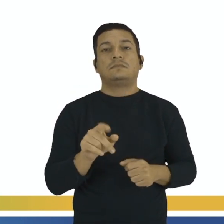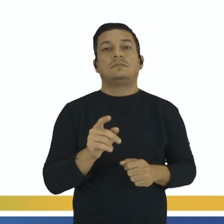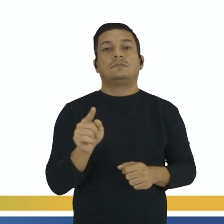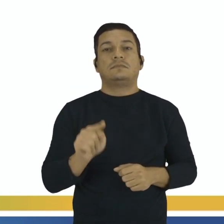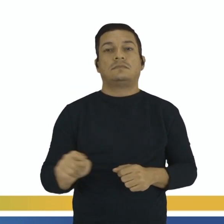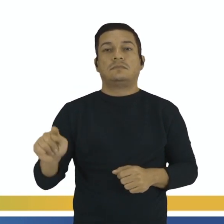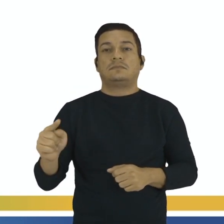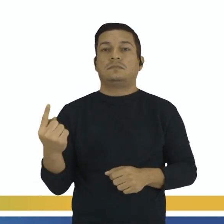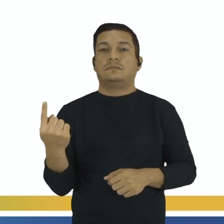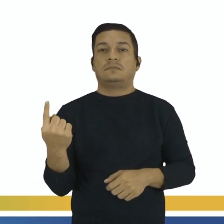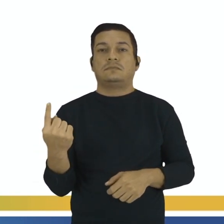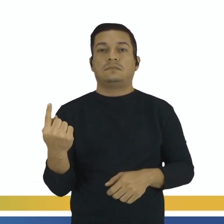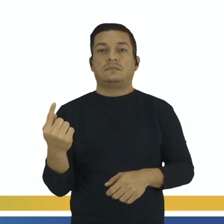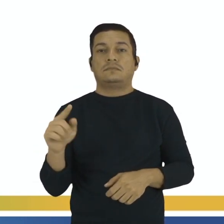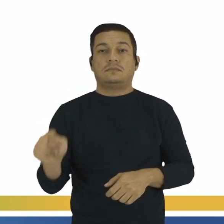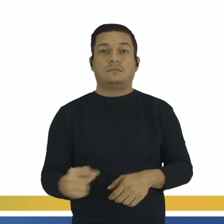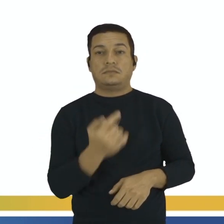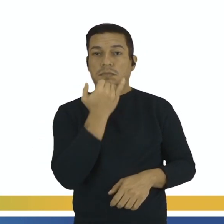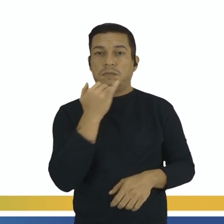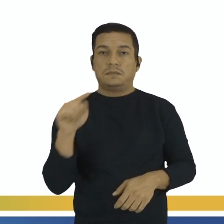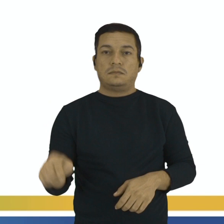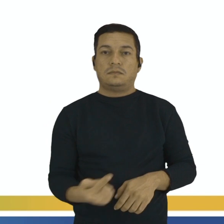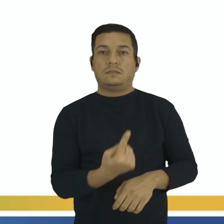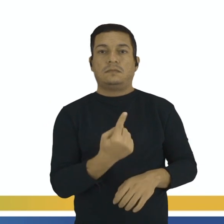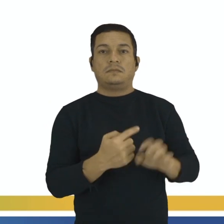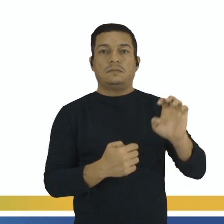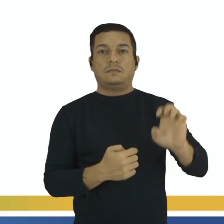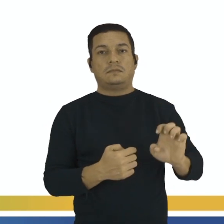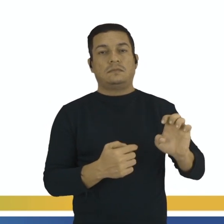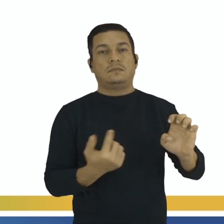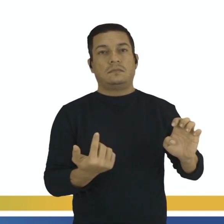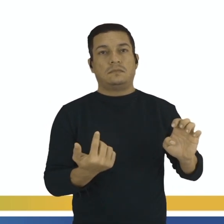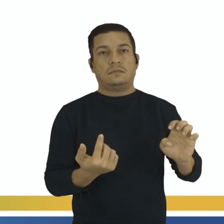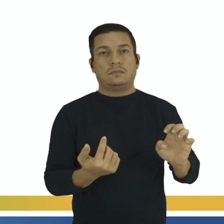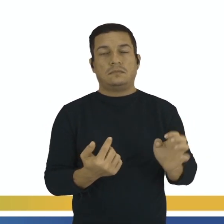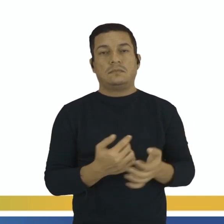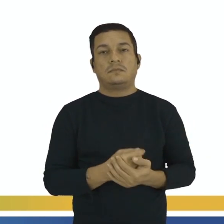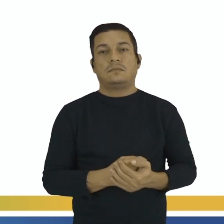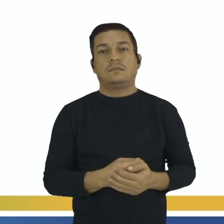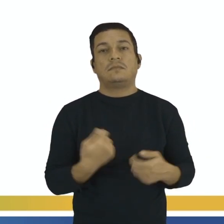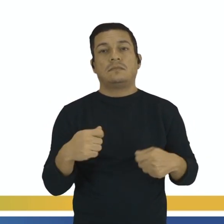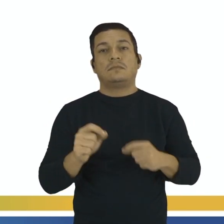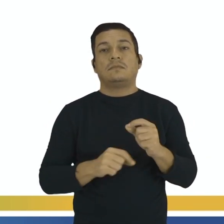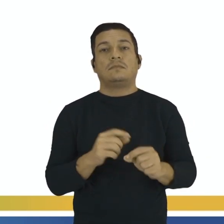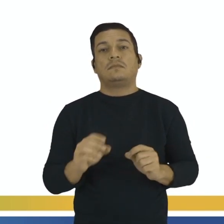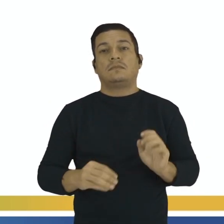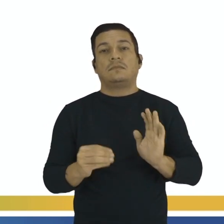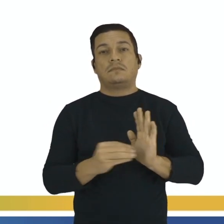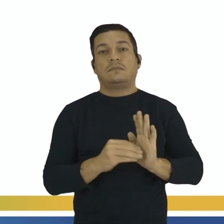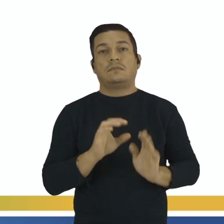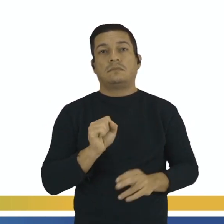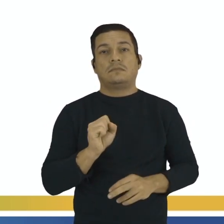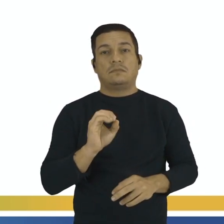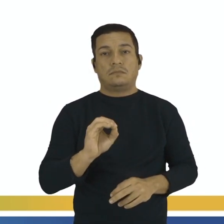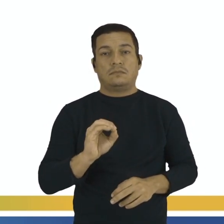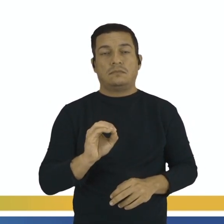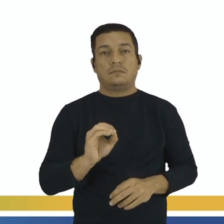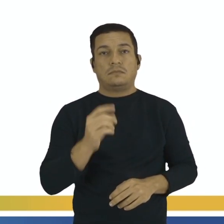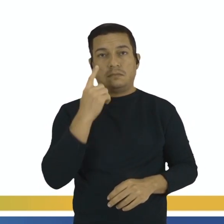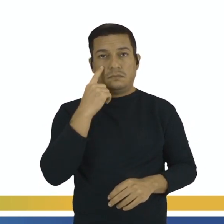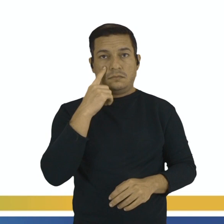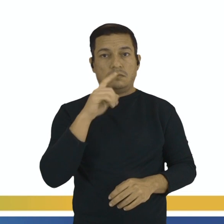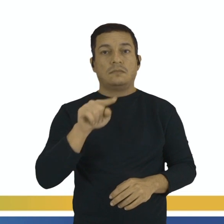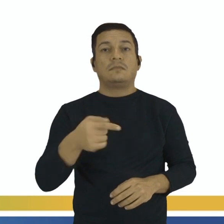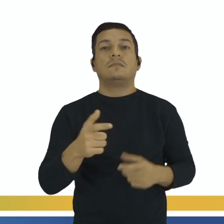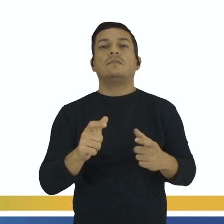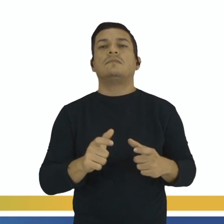uma casinha para a esquerda. Para ela andar uma casinha para a esquerda, eu preciso acrescentar o número 0. Então, olha onde a minha